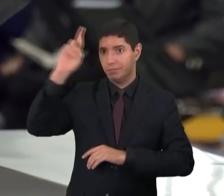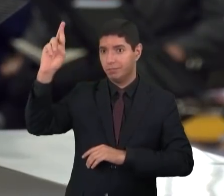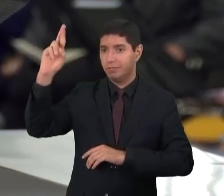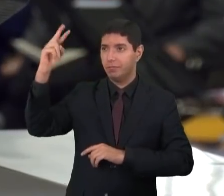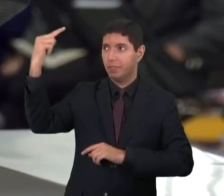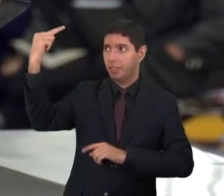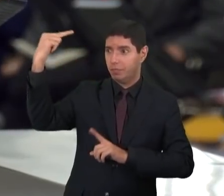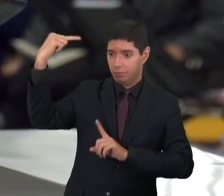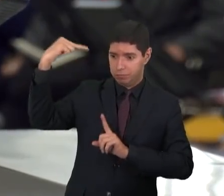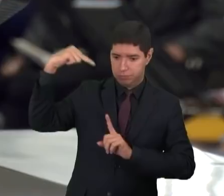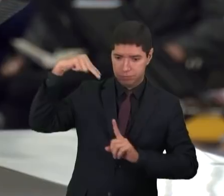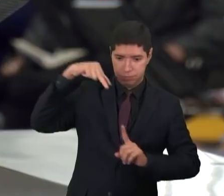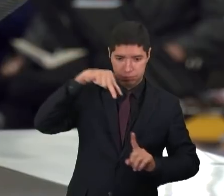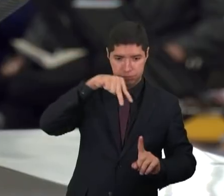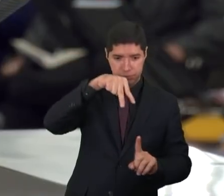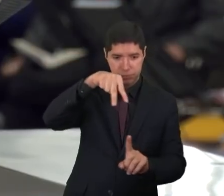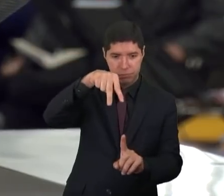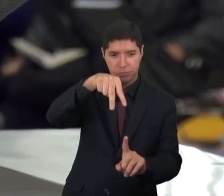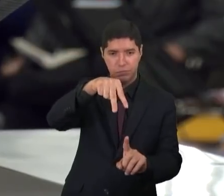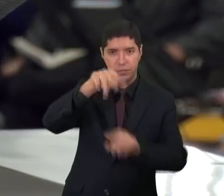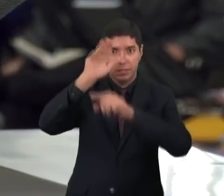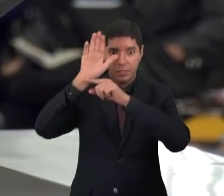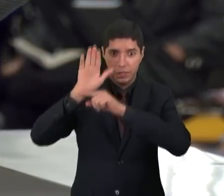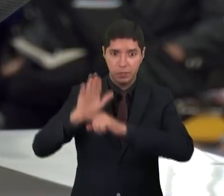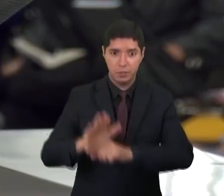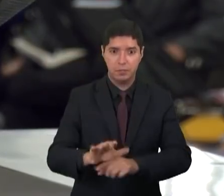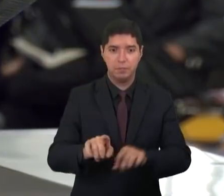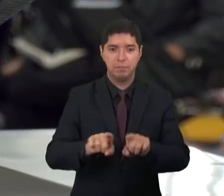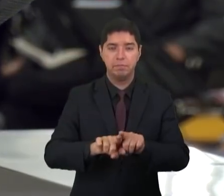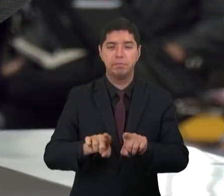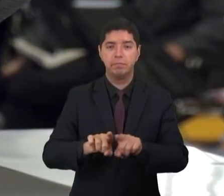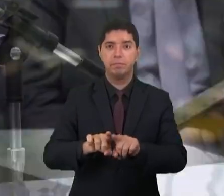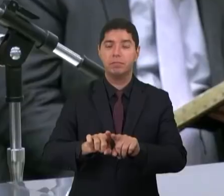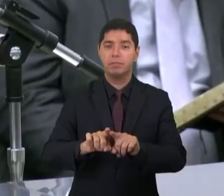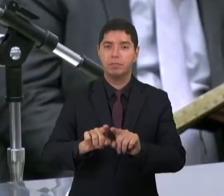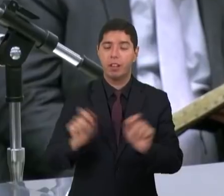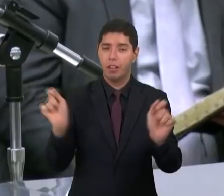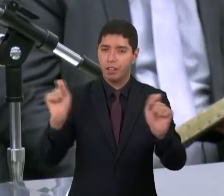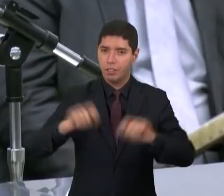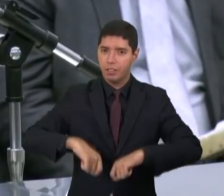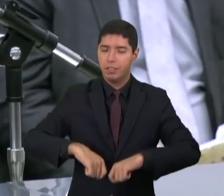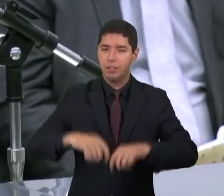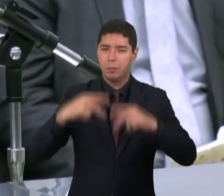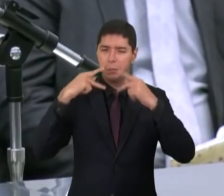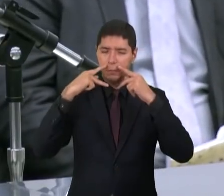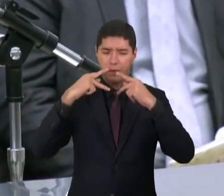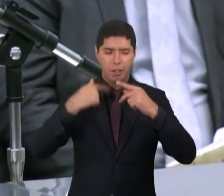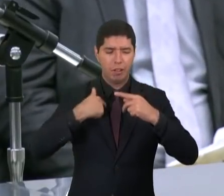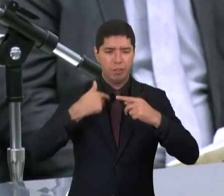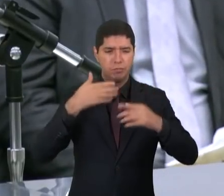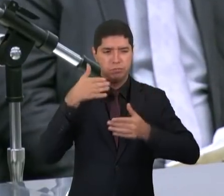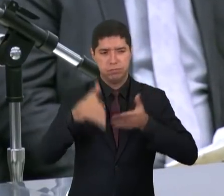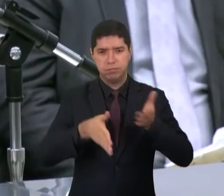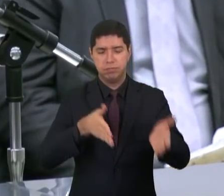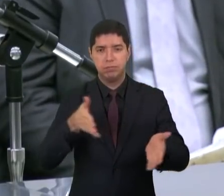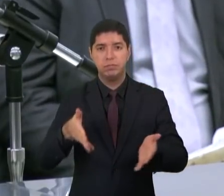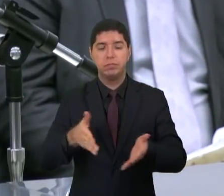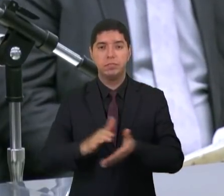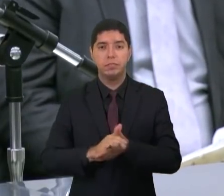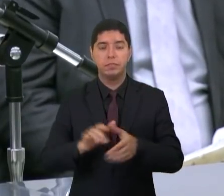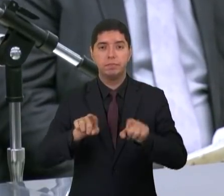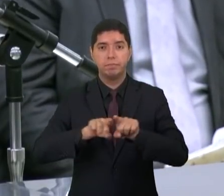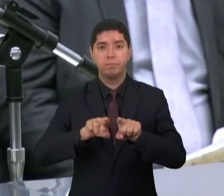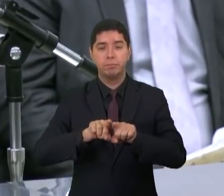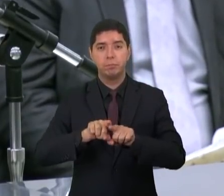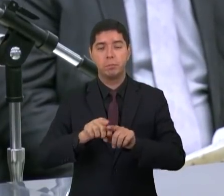me fortaleceu, para que por mim fosse cumprida a pregação e todos os gentios a ouvissem. E